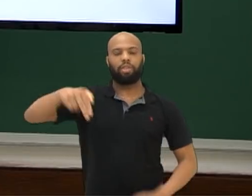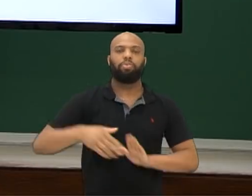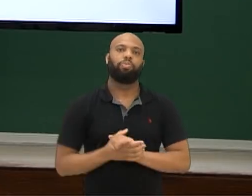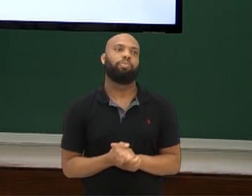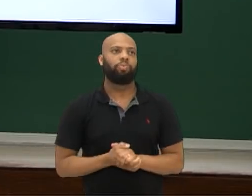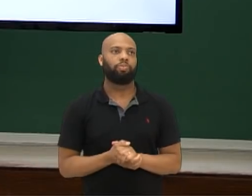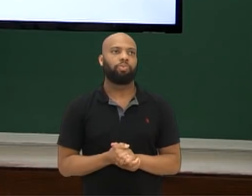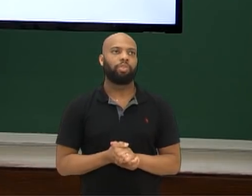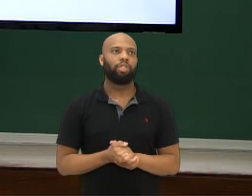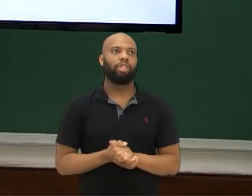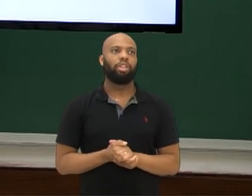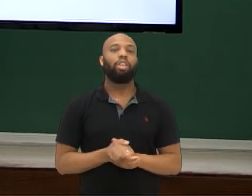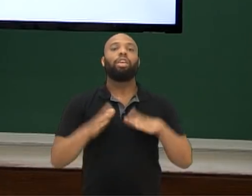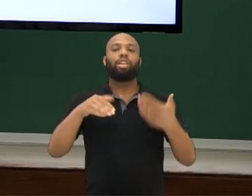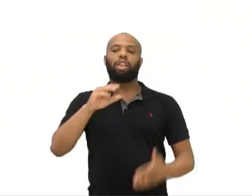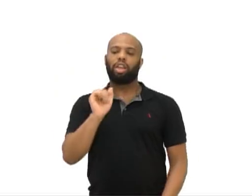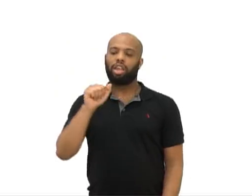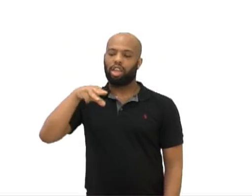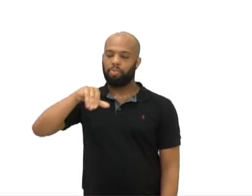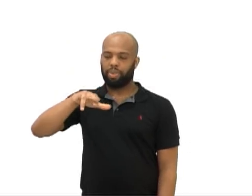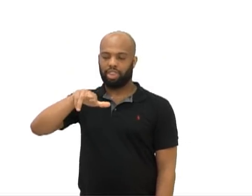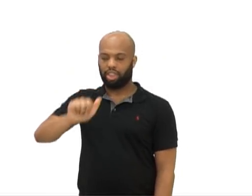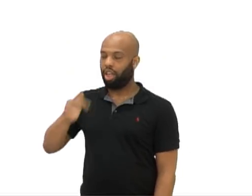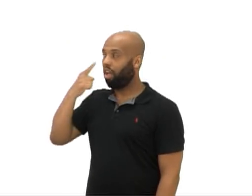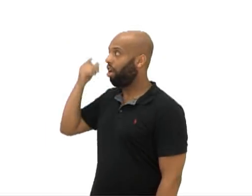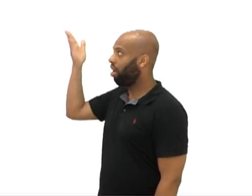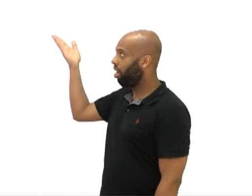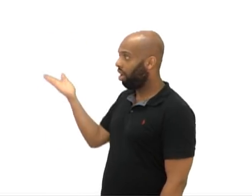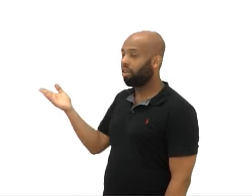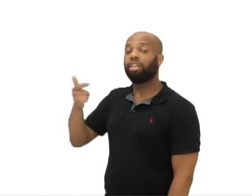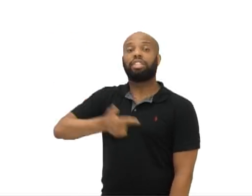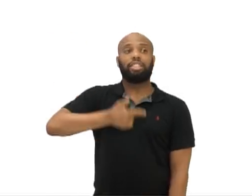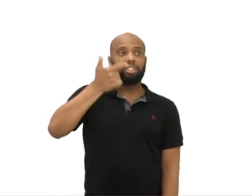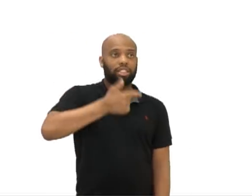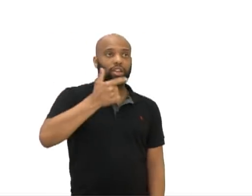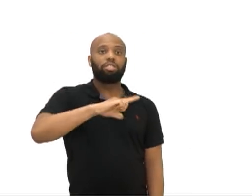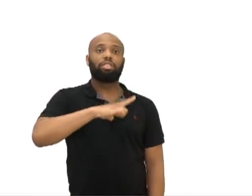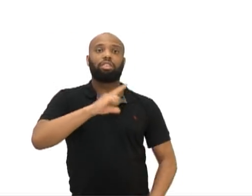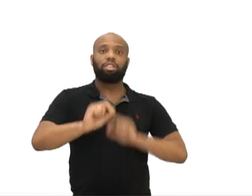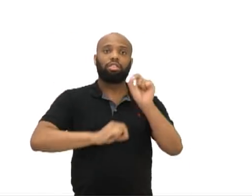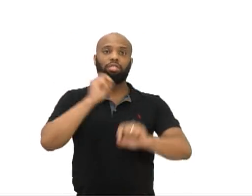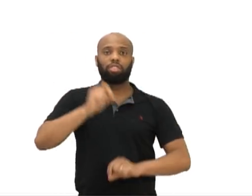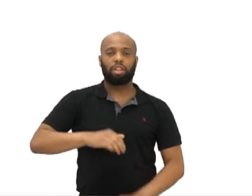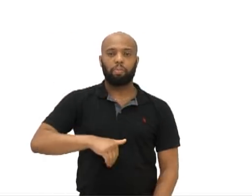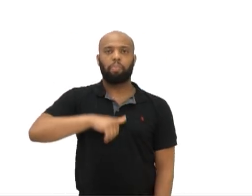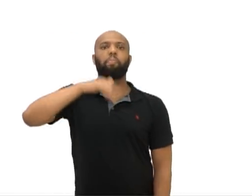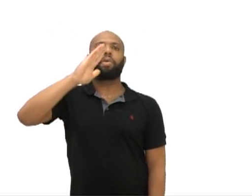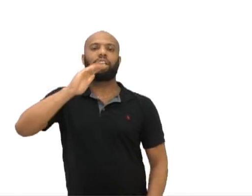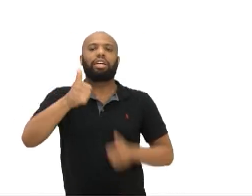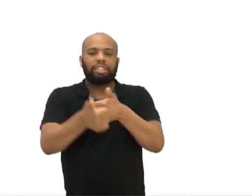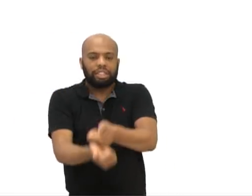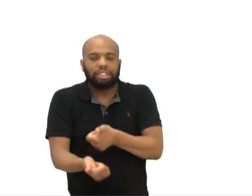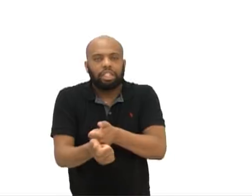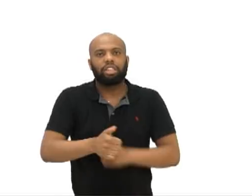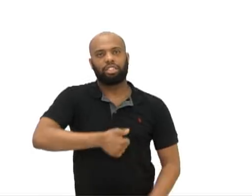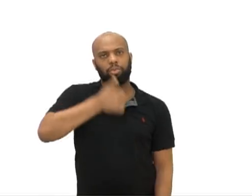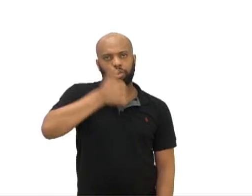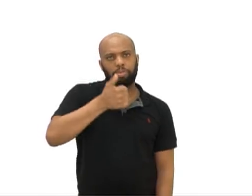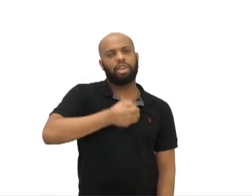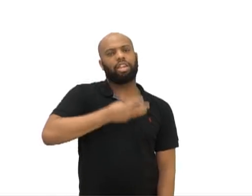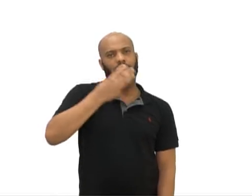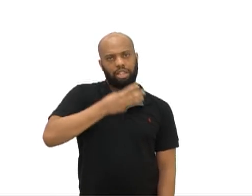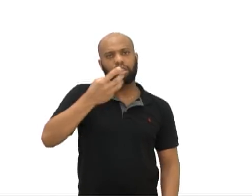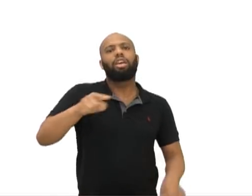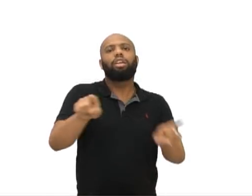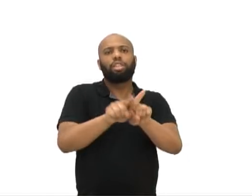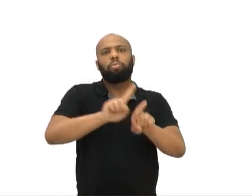certo? A amina aqui, a amina secundária possui o maior, seguindo ali da primária, da terciária, e